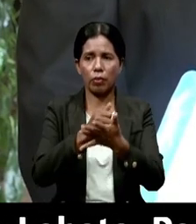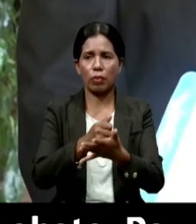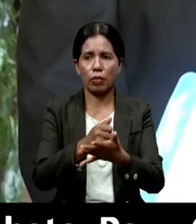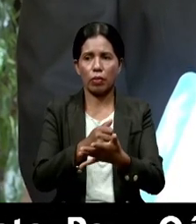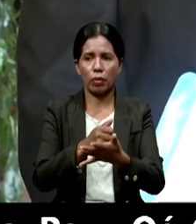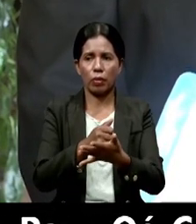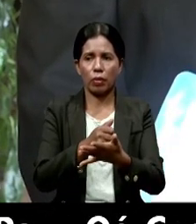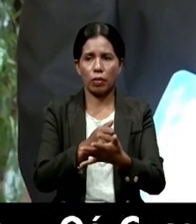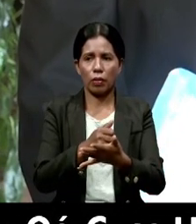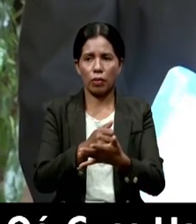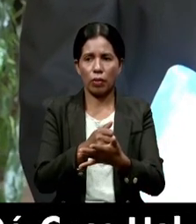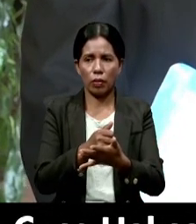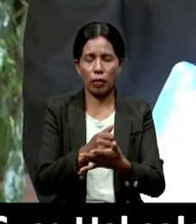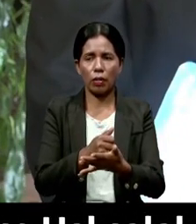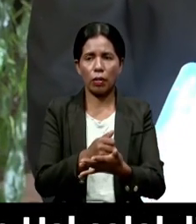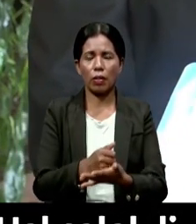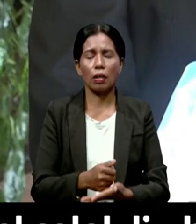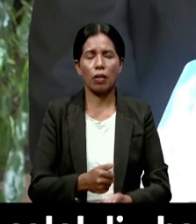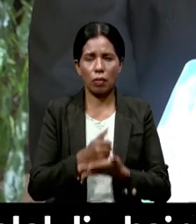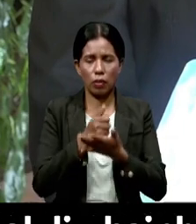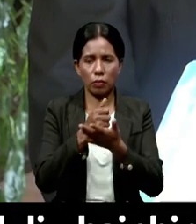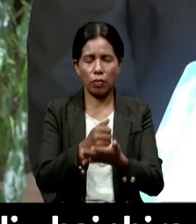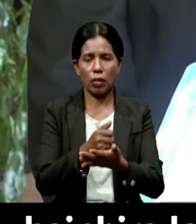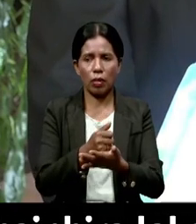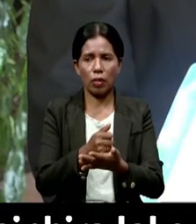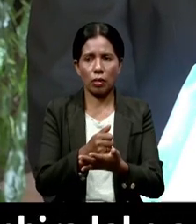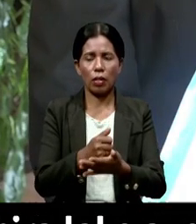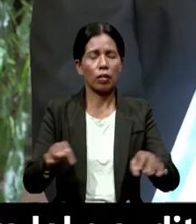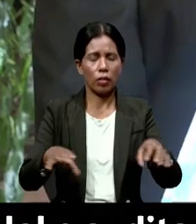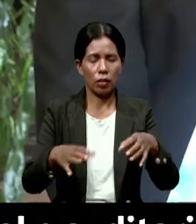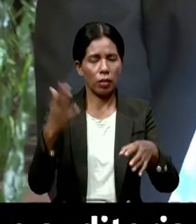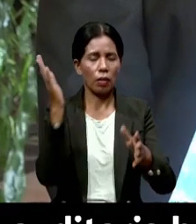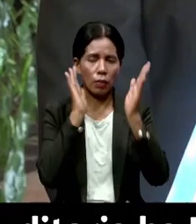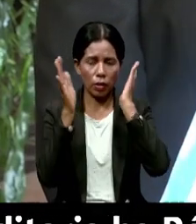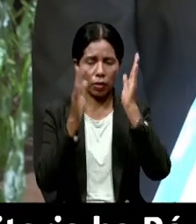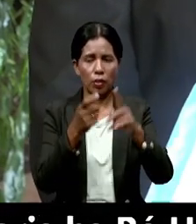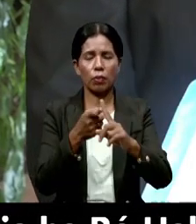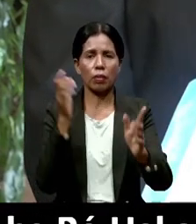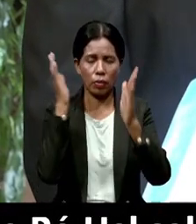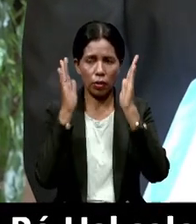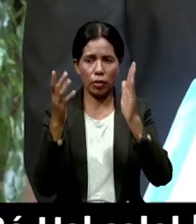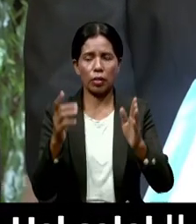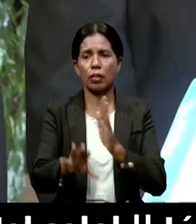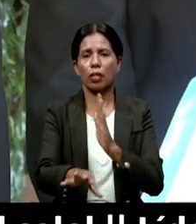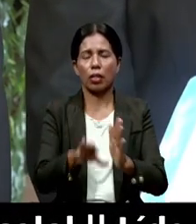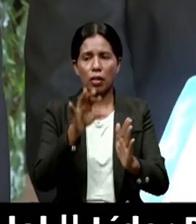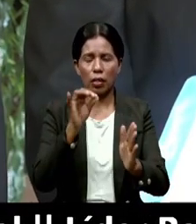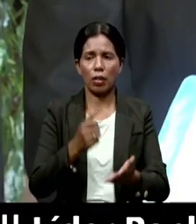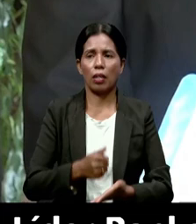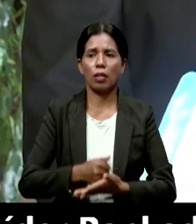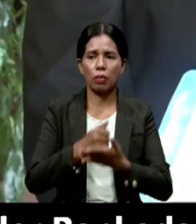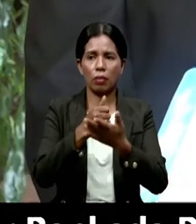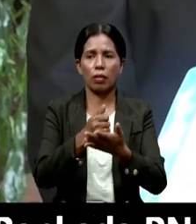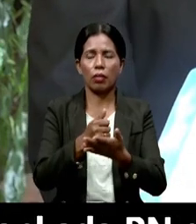assistência protocolo, assistência consulares em Malésia, Lius em Malésia, se retam assistência de